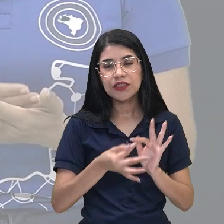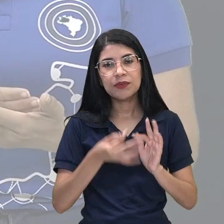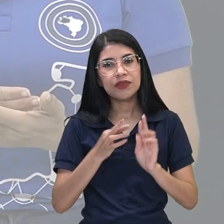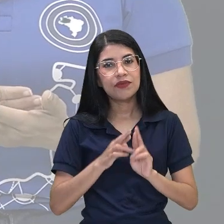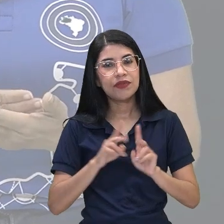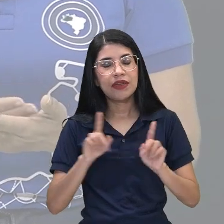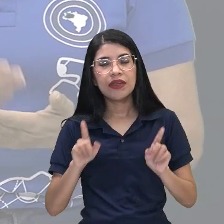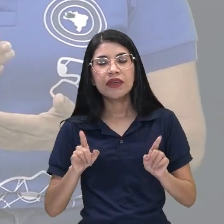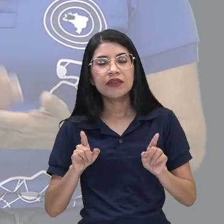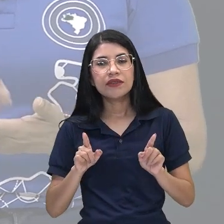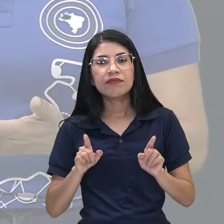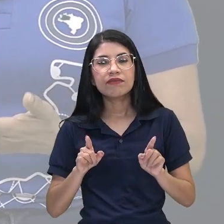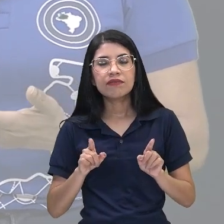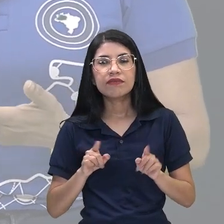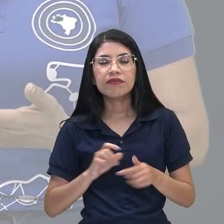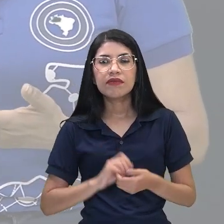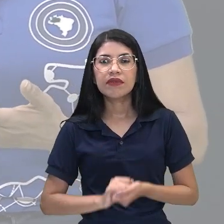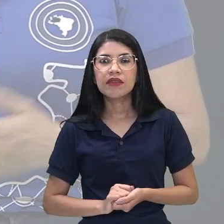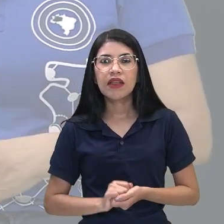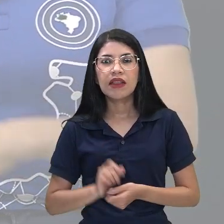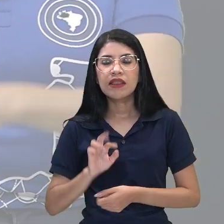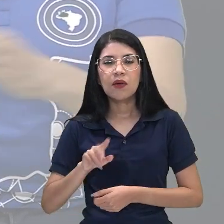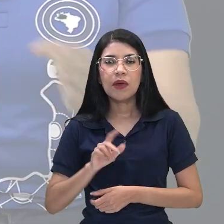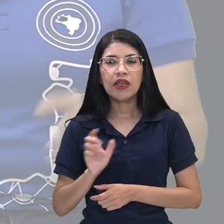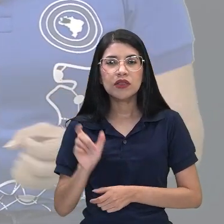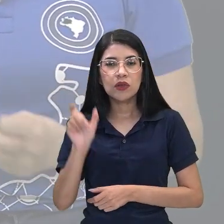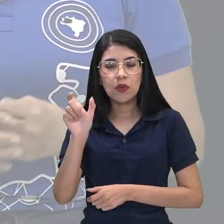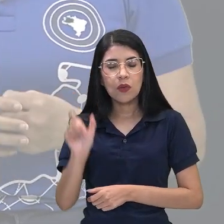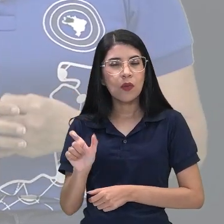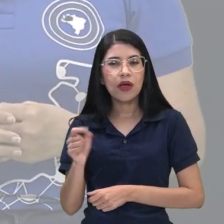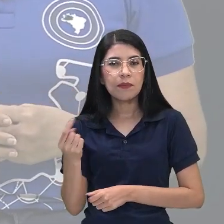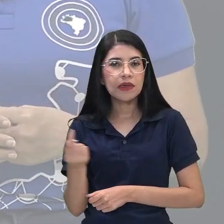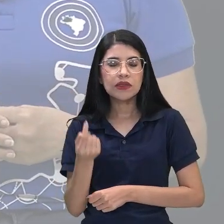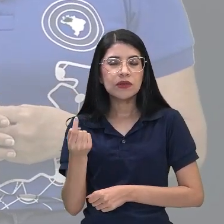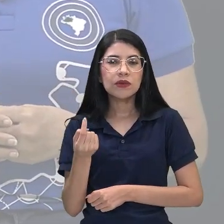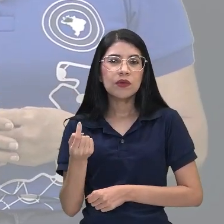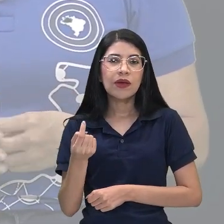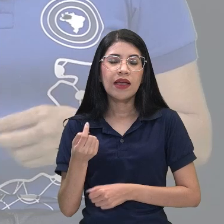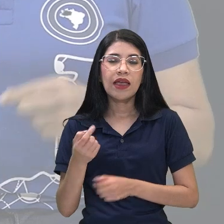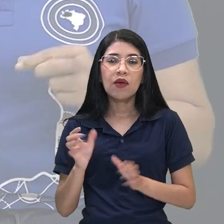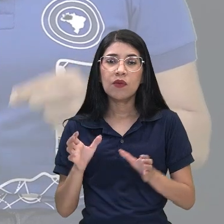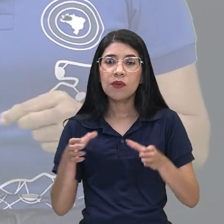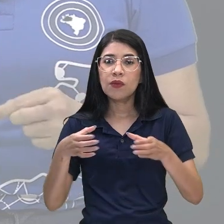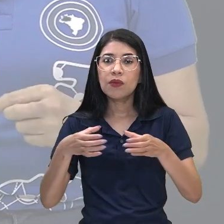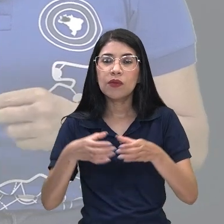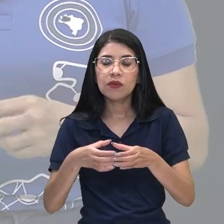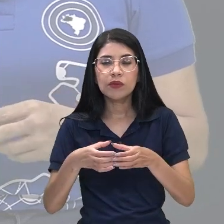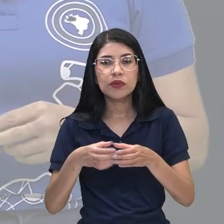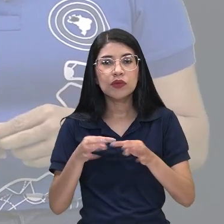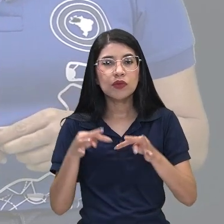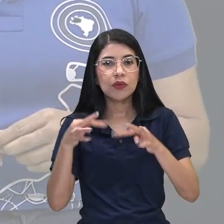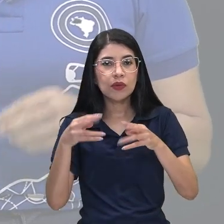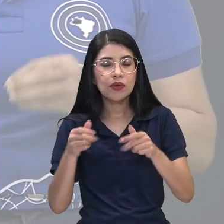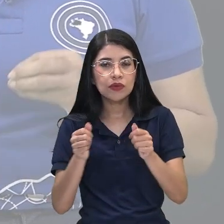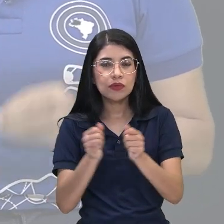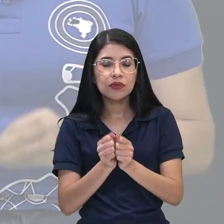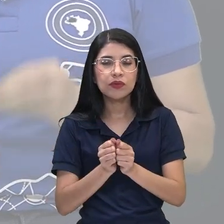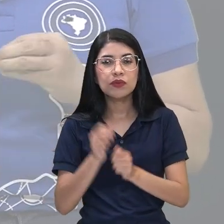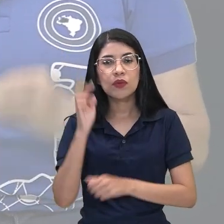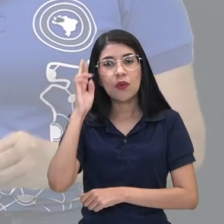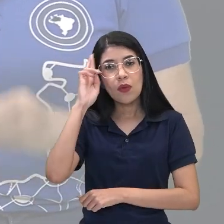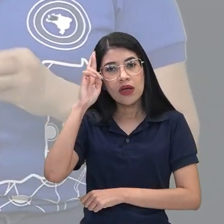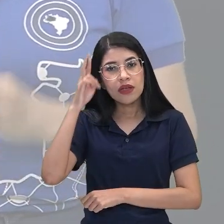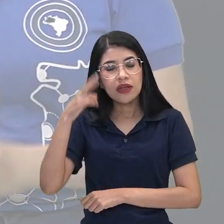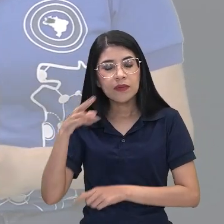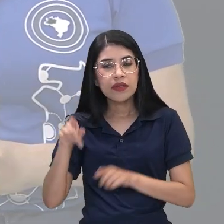se pensa nesse individual, se pensa mais no coletivo. Racionalismo e